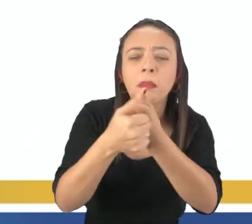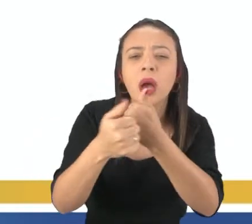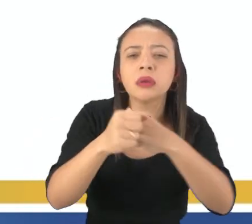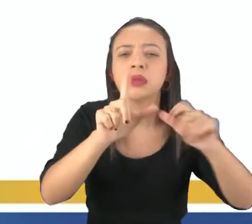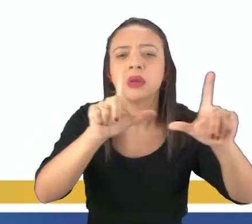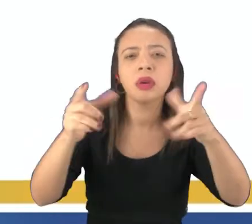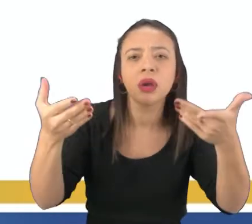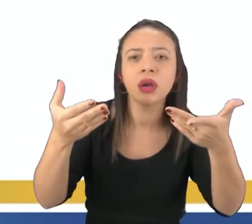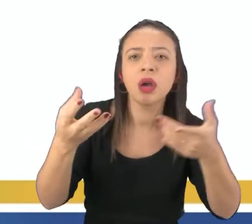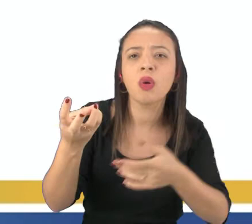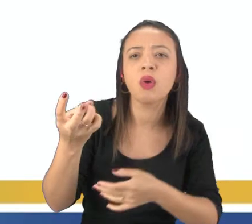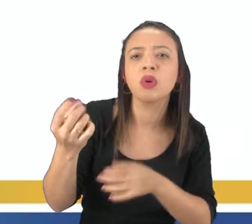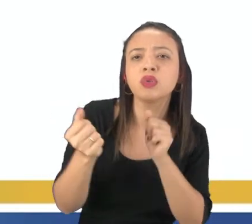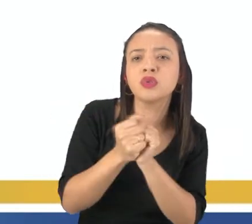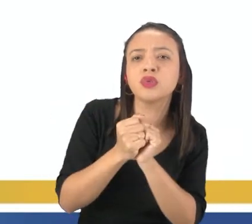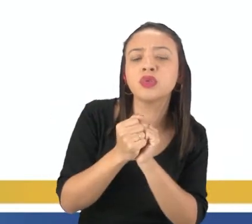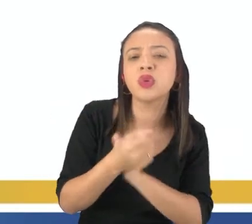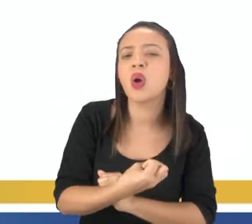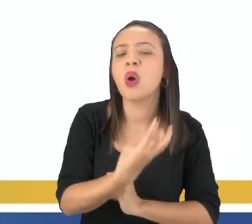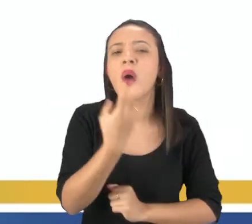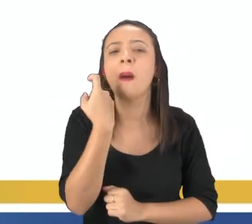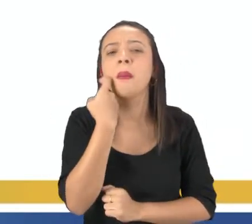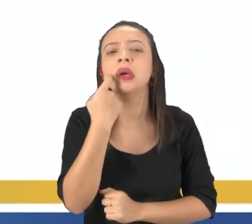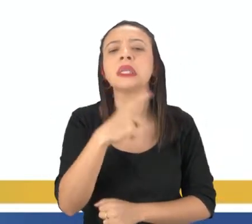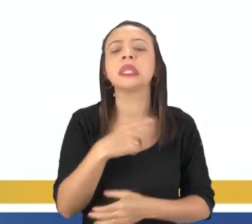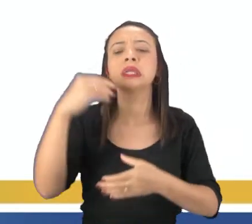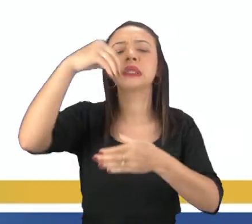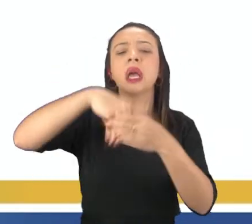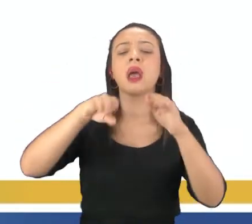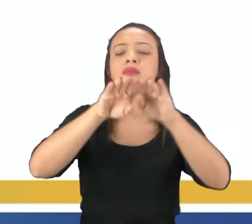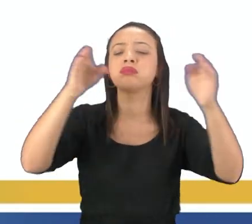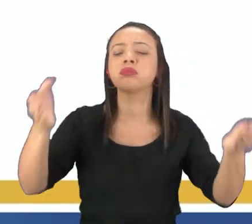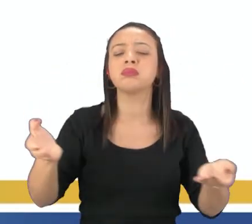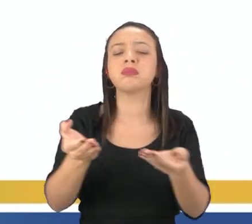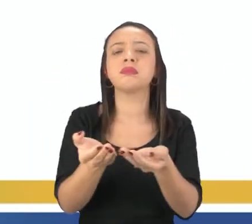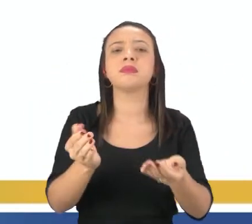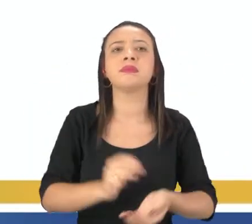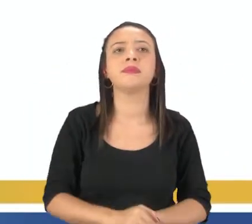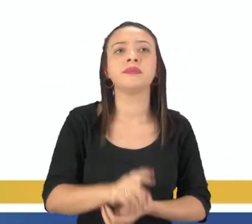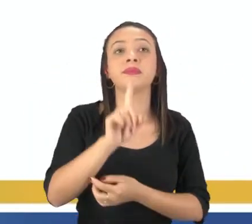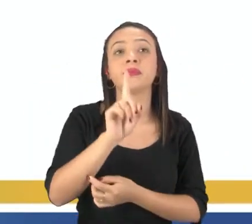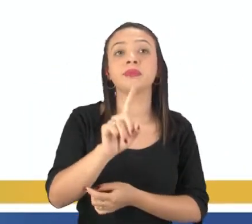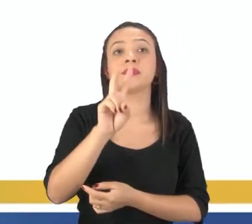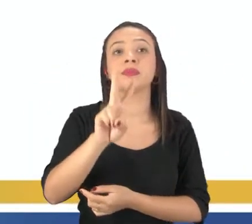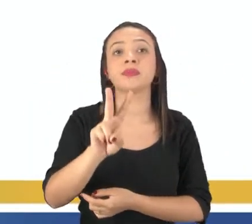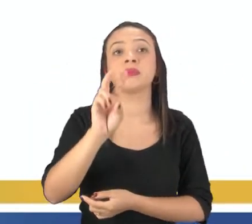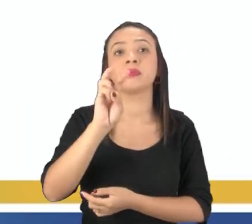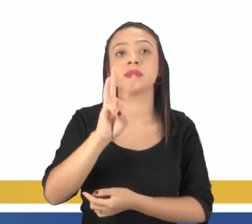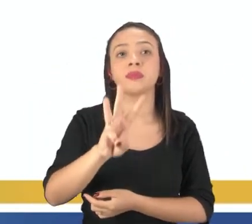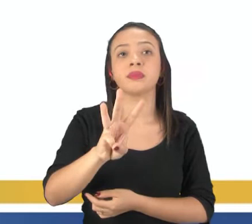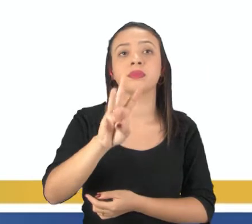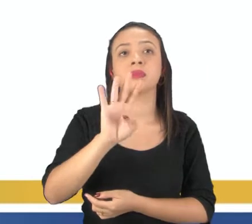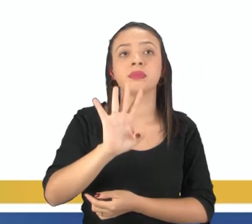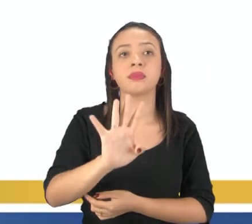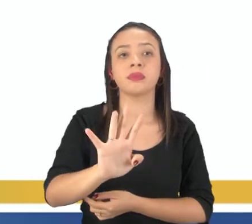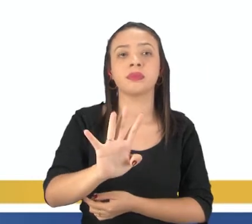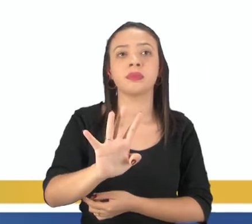preciso e conte comigo quantos Peixinhos nós temos aí dentro vamos contar 1 2